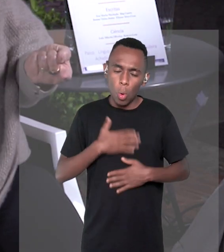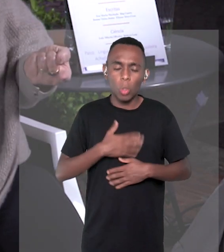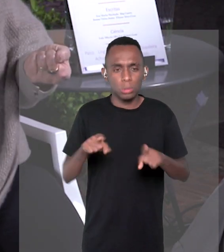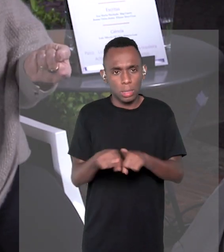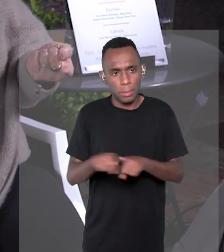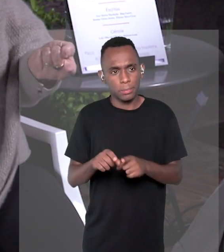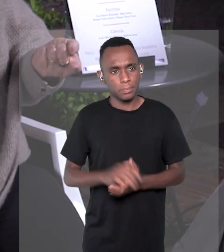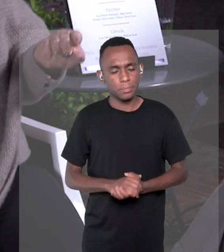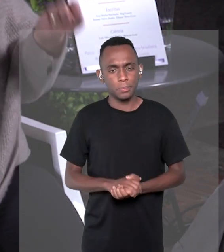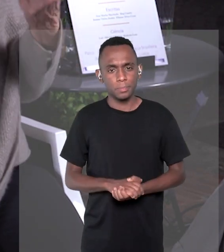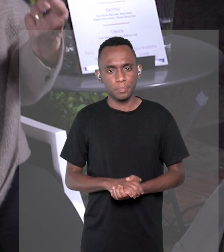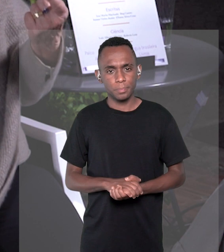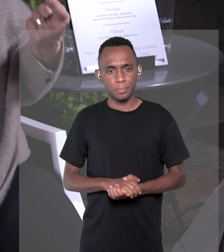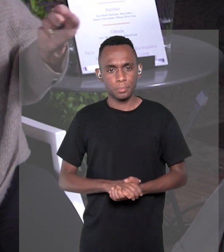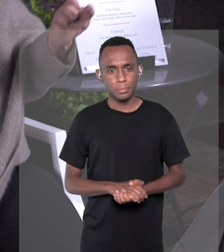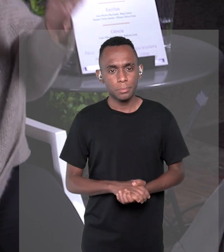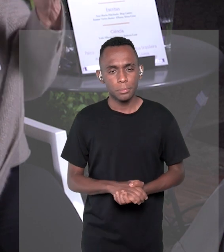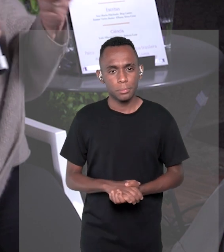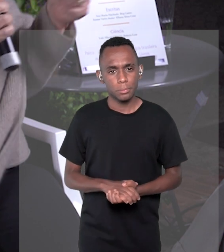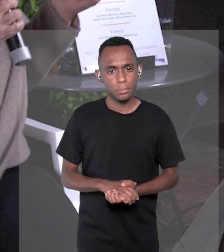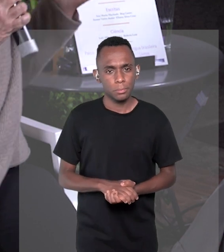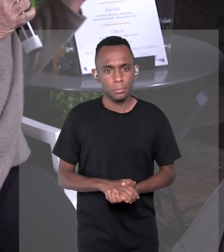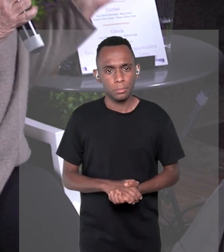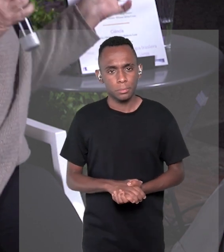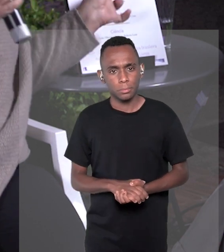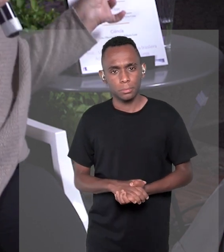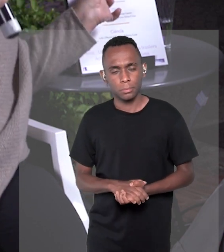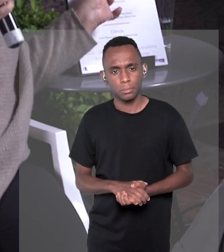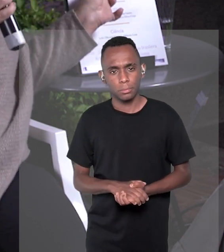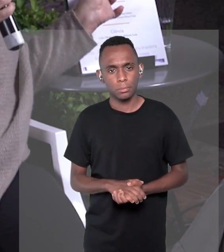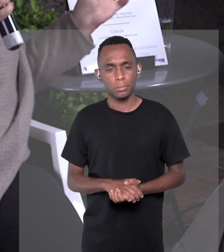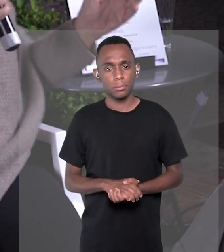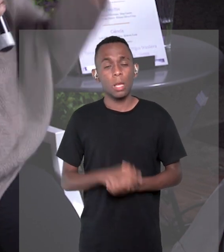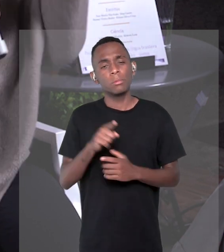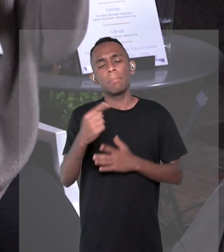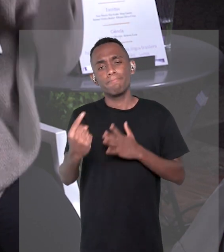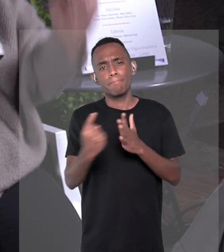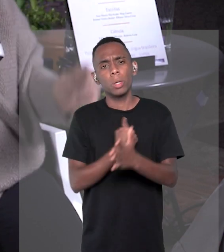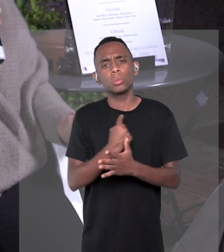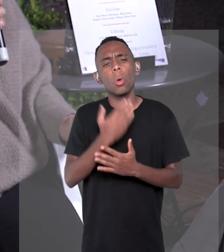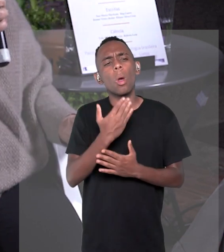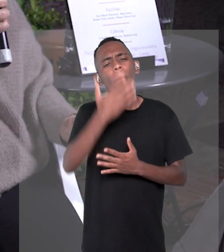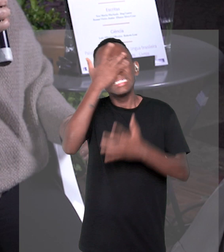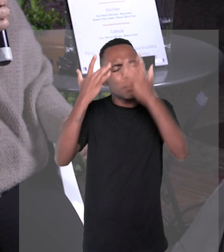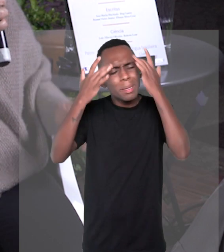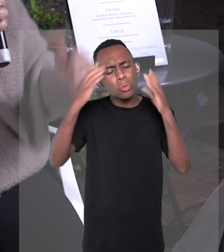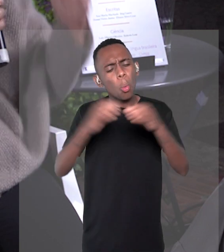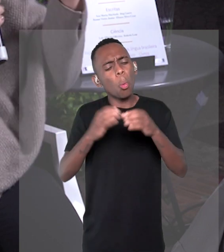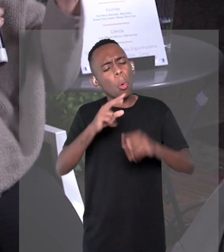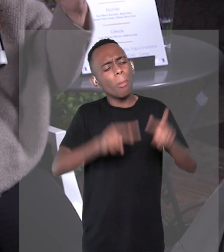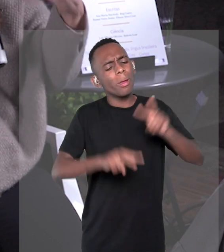dele. Zé Veríssimo dirigiu essa revista por muitos anos.